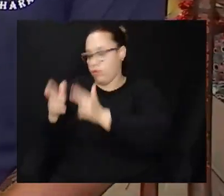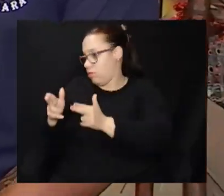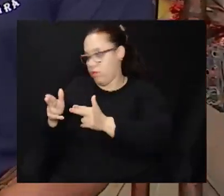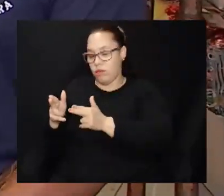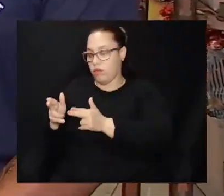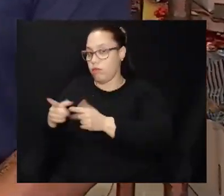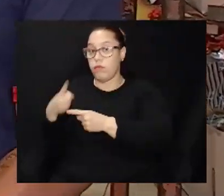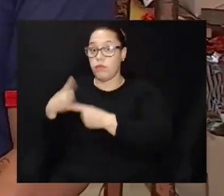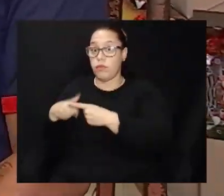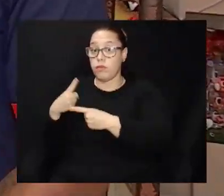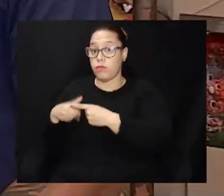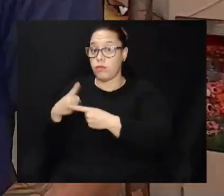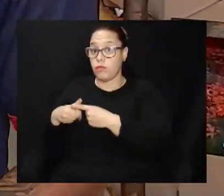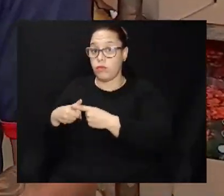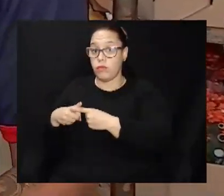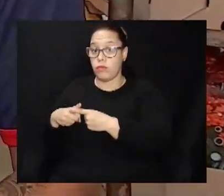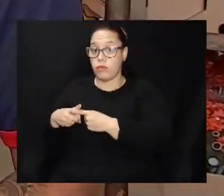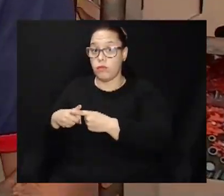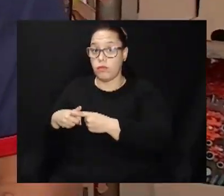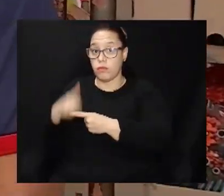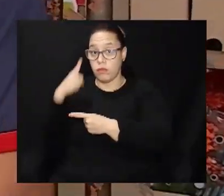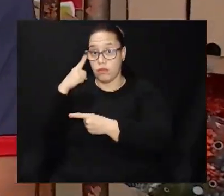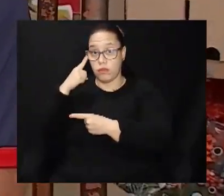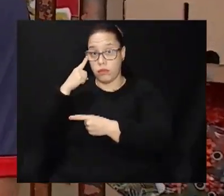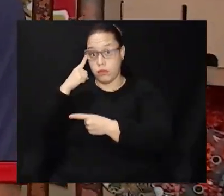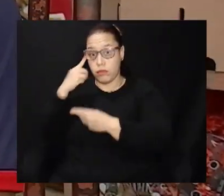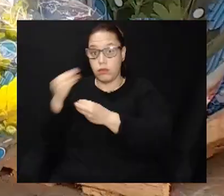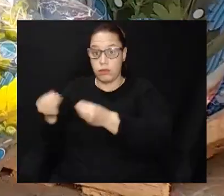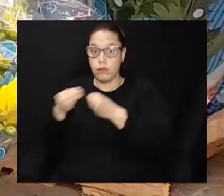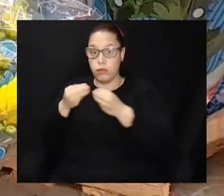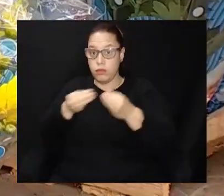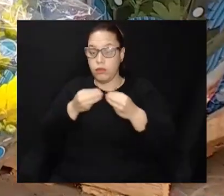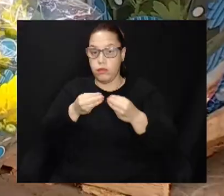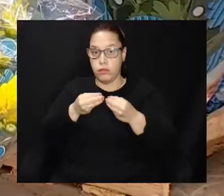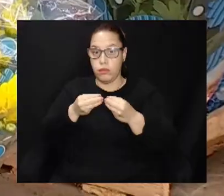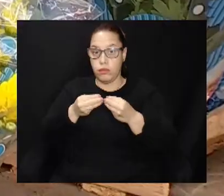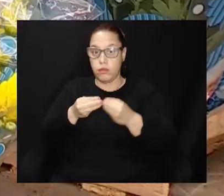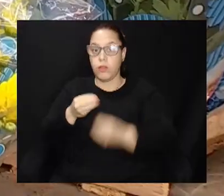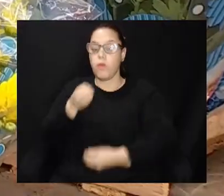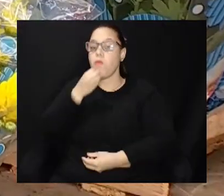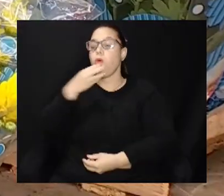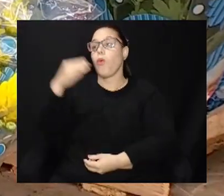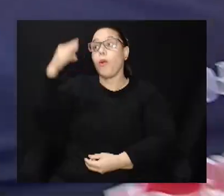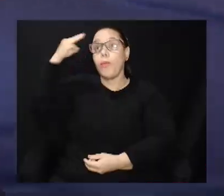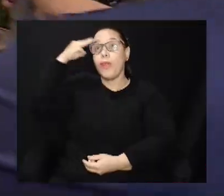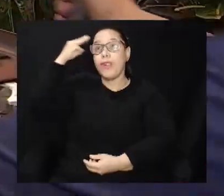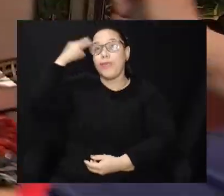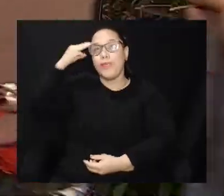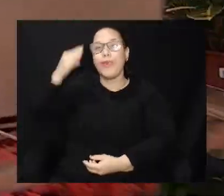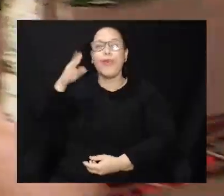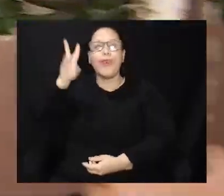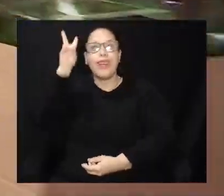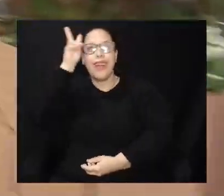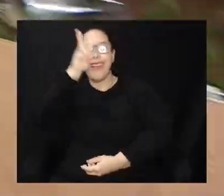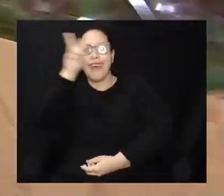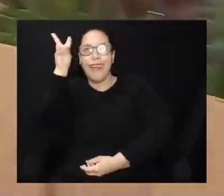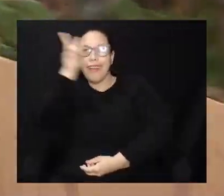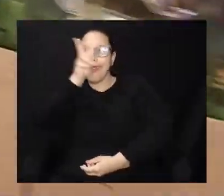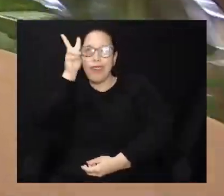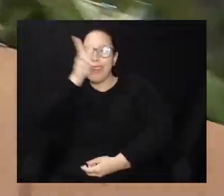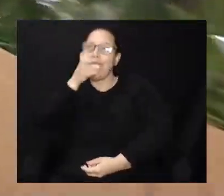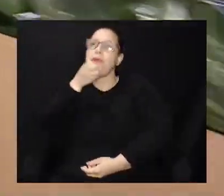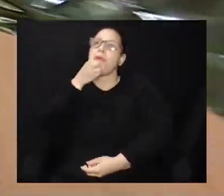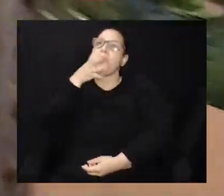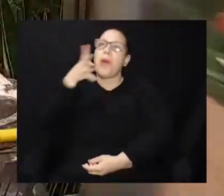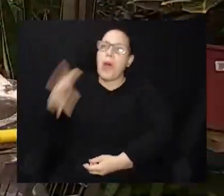forma de levar aquelas pessoas que deixou boa memória para eles. Então, seus entes queridos, aqueles